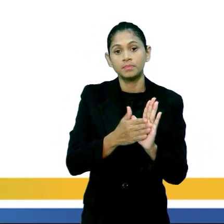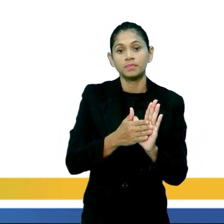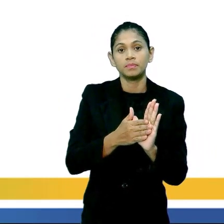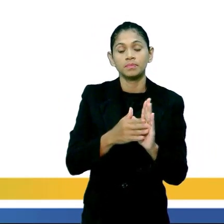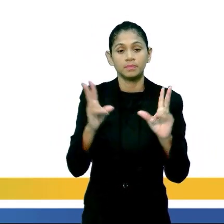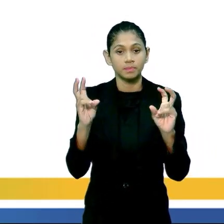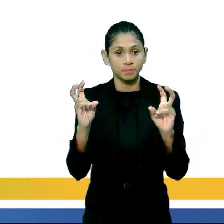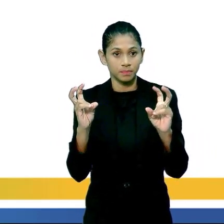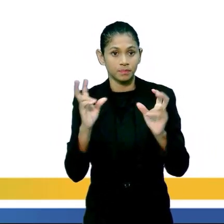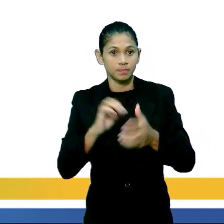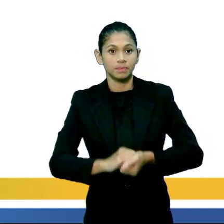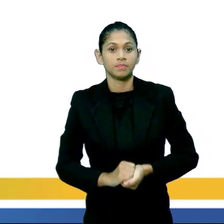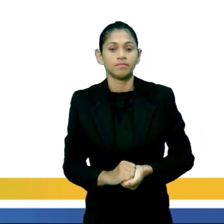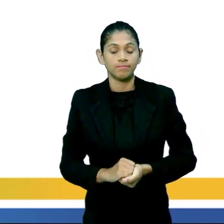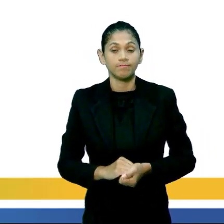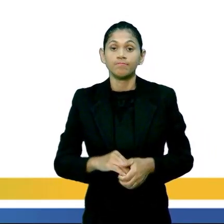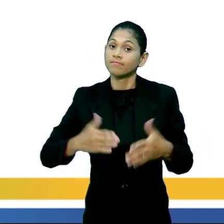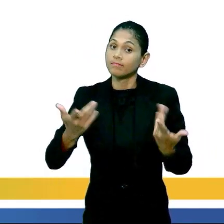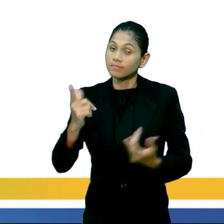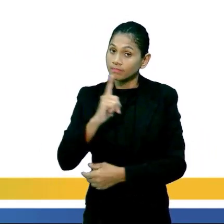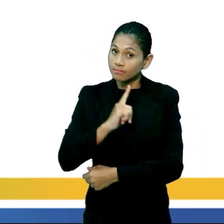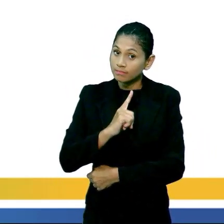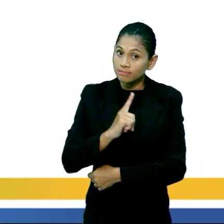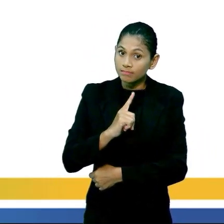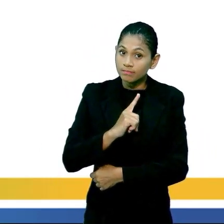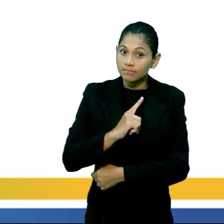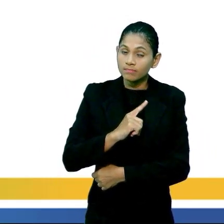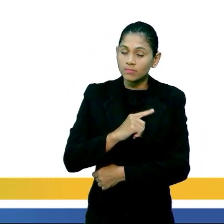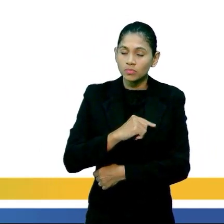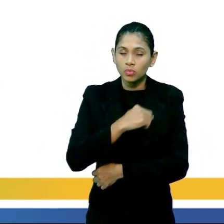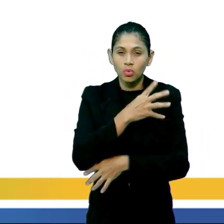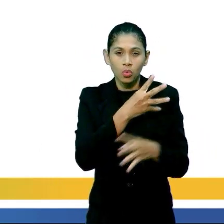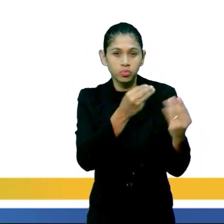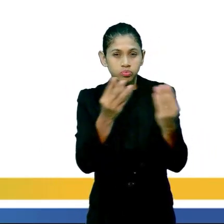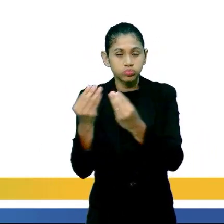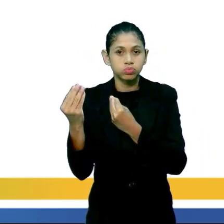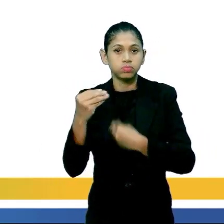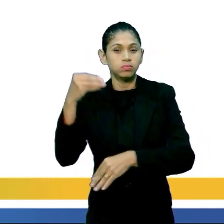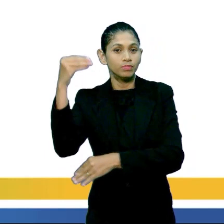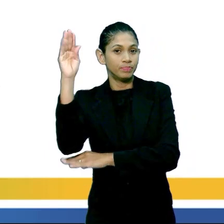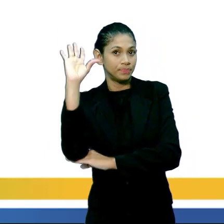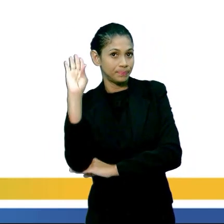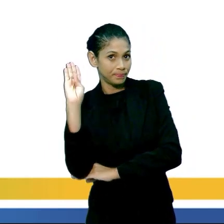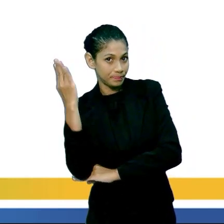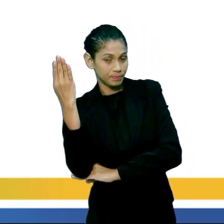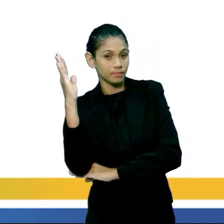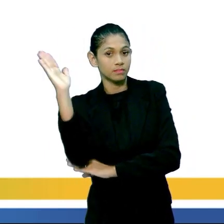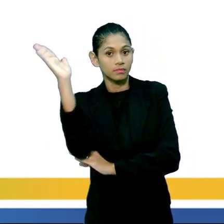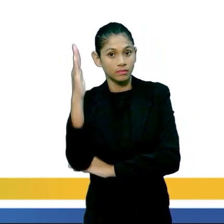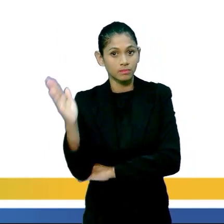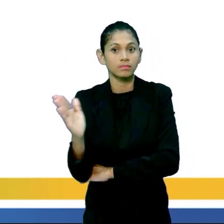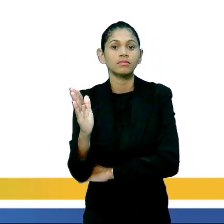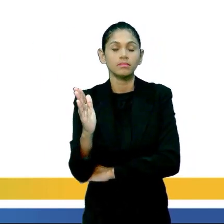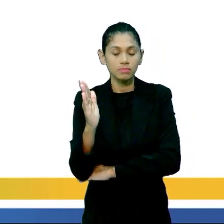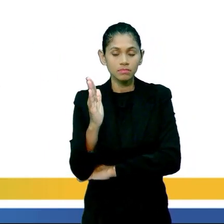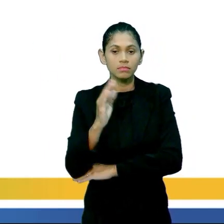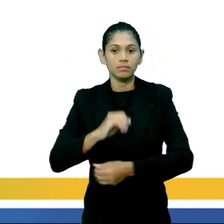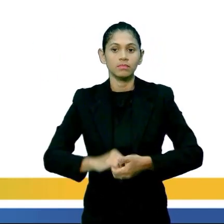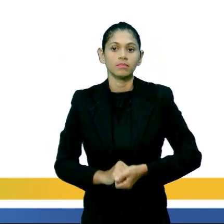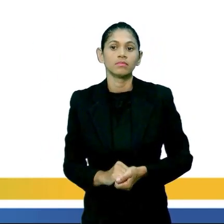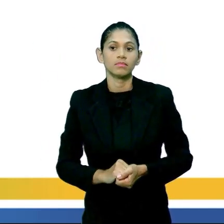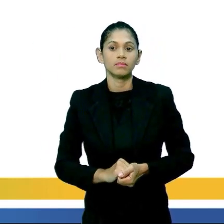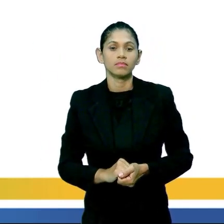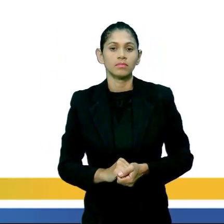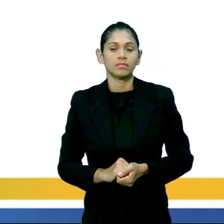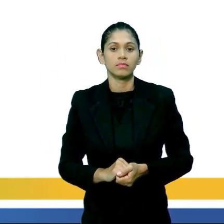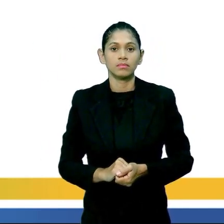seguinte questão. Também há muito pau-brasil nessas capitanias de que os mesmos moradores alcançam grande proveito.